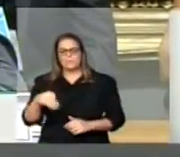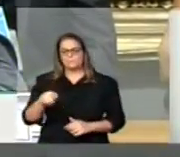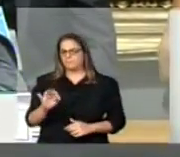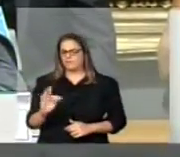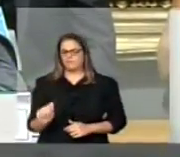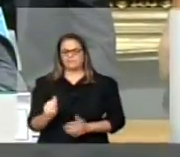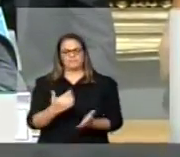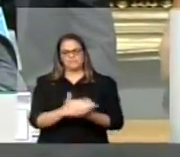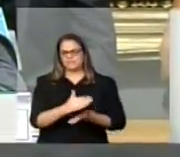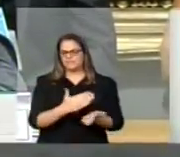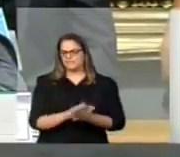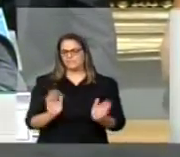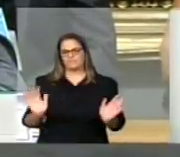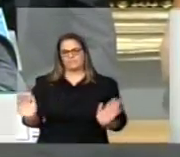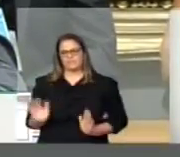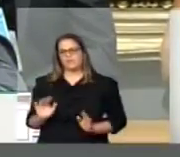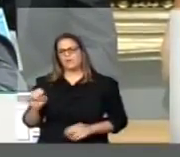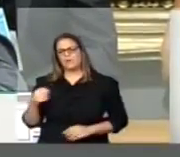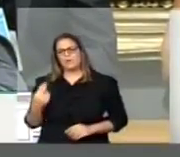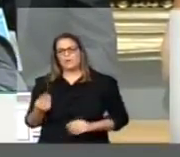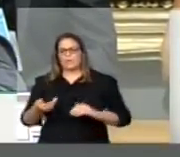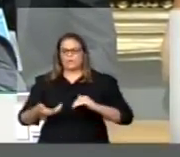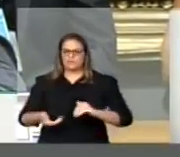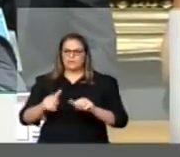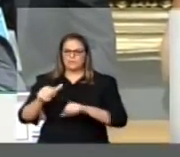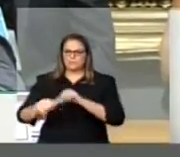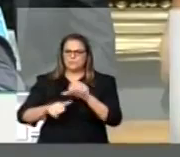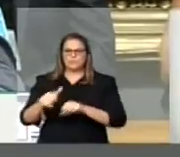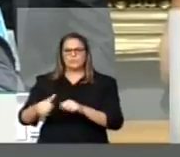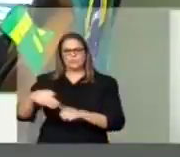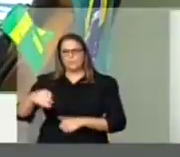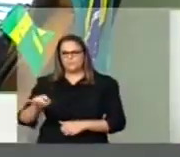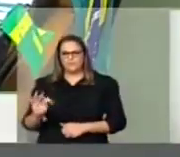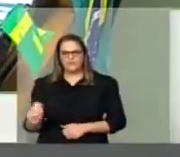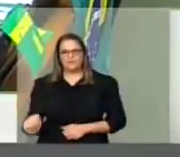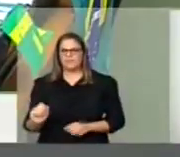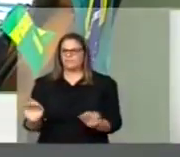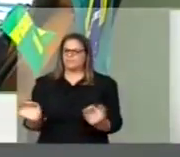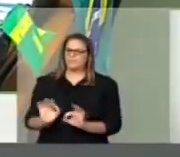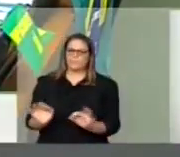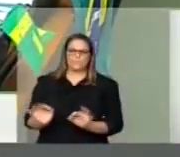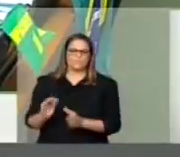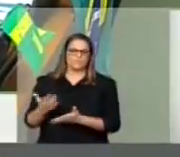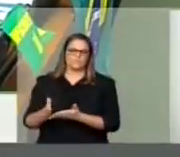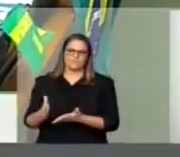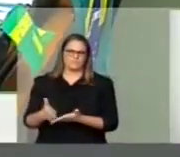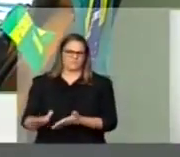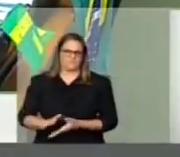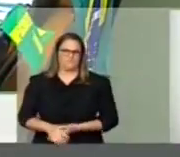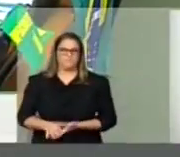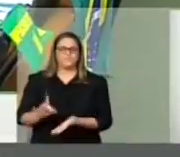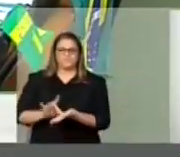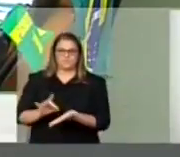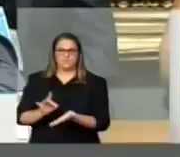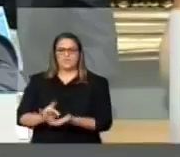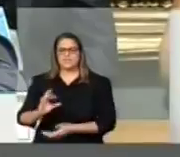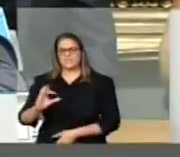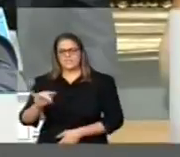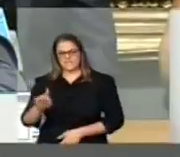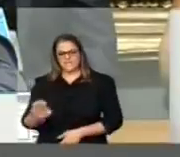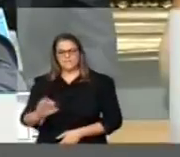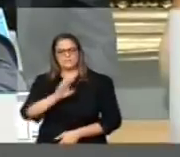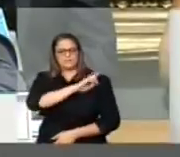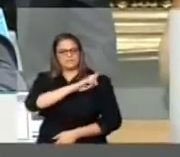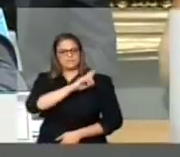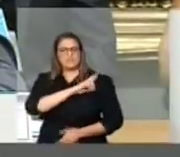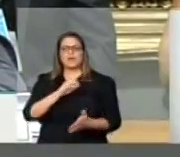muito menos com o fato de o Congresso ter alterado a meta ao final do ano. O crime de responsabilidade supostamente